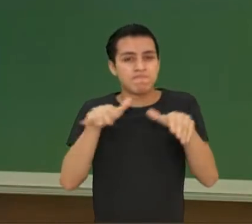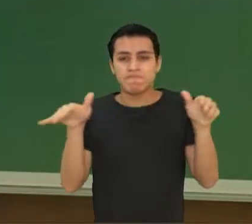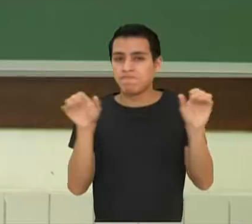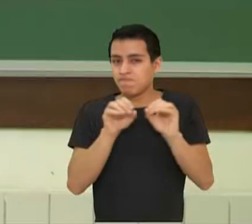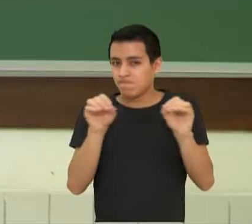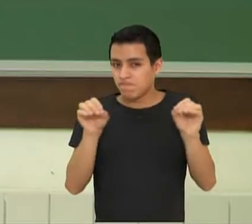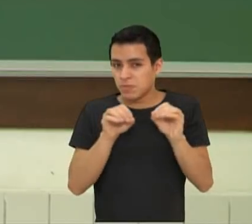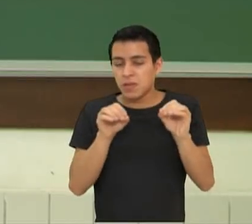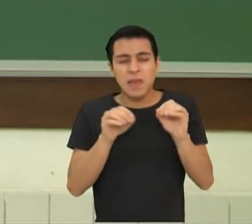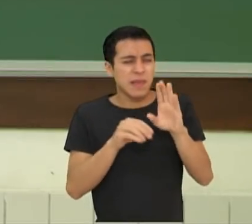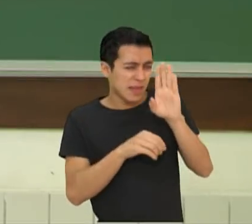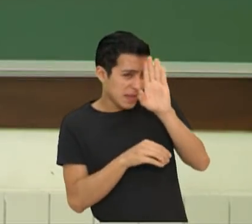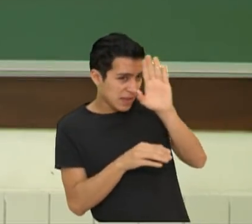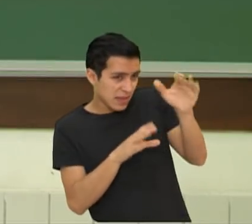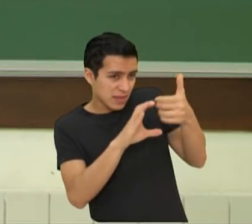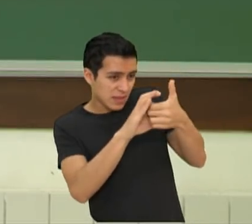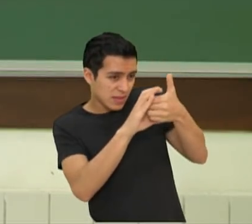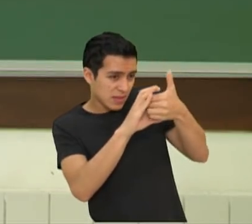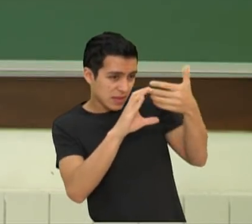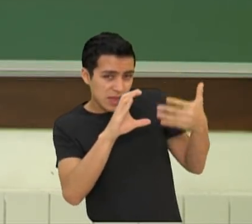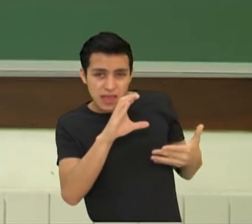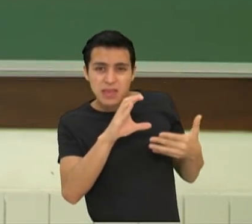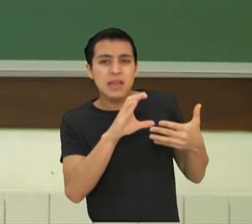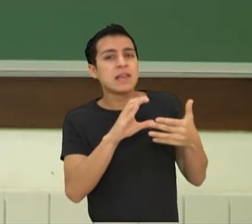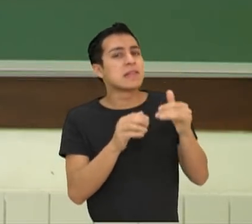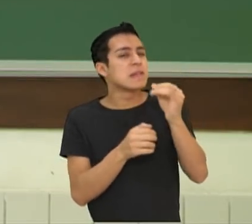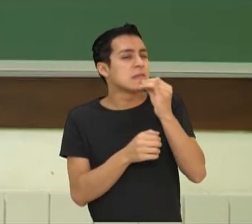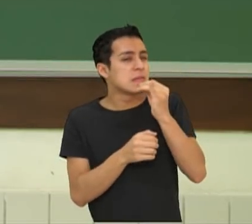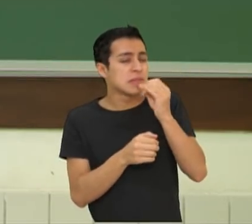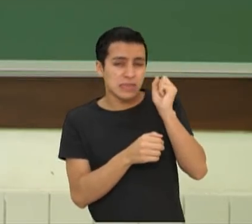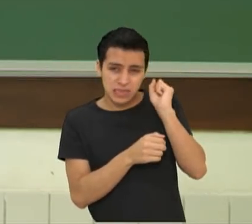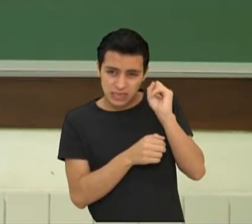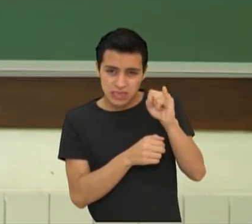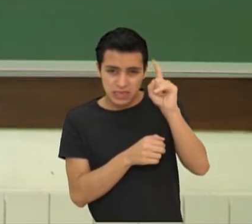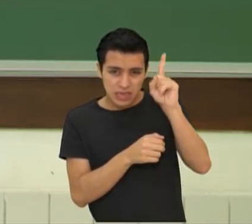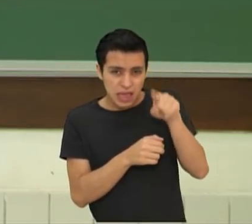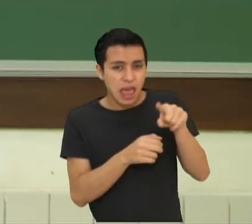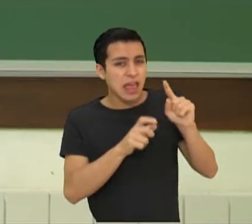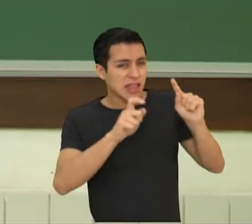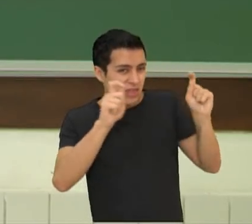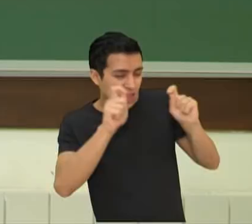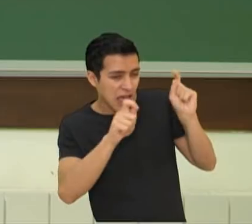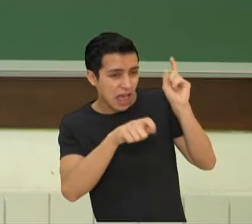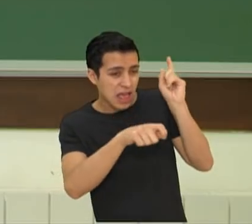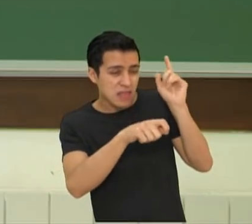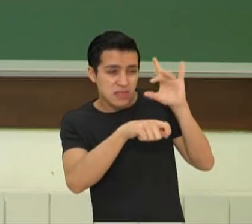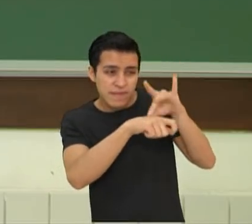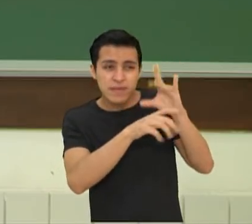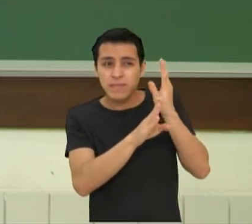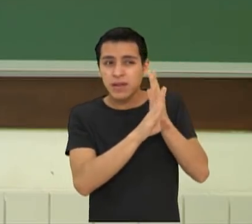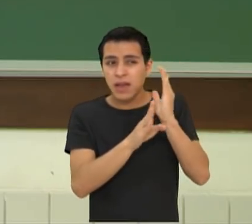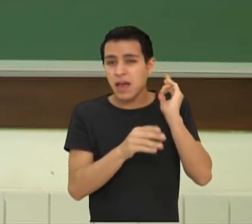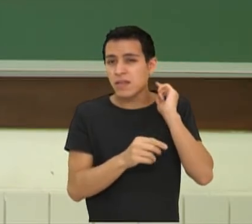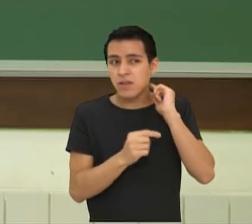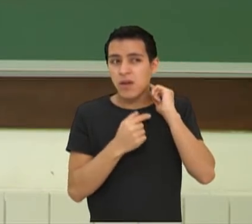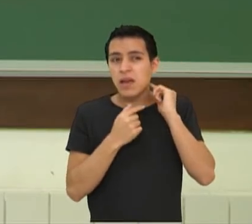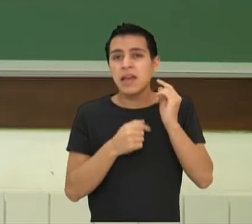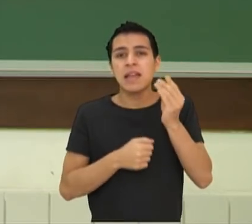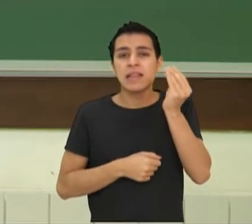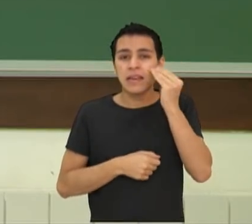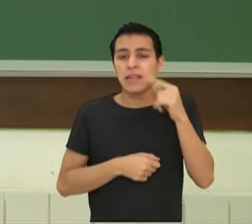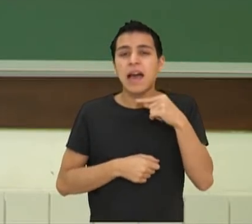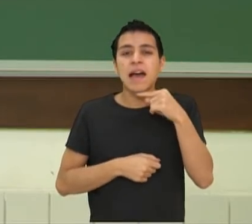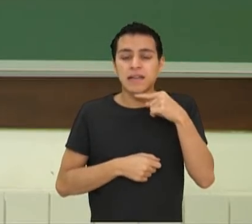movimentar. Um dos principais exames para detectar a possível infecção por meningite é você tentar encostar